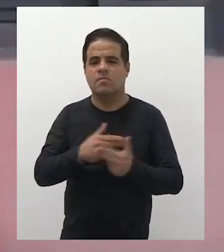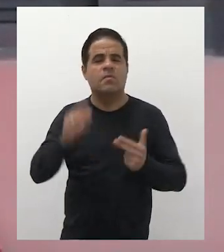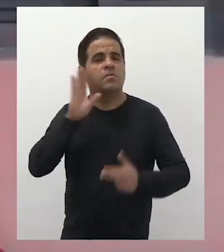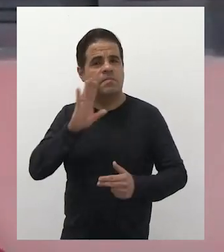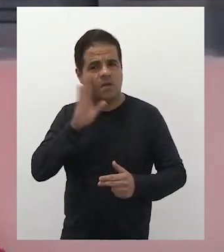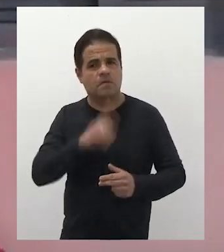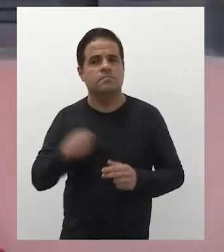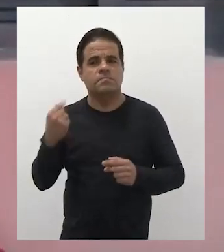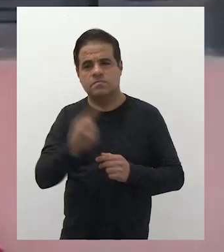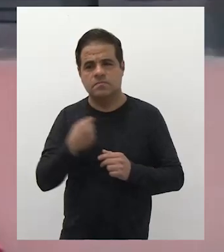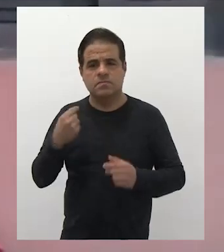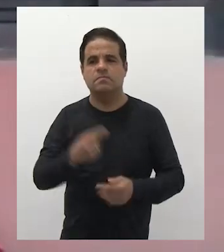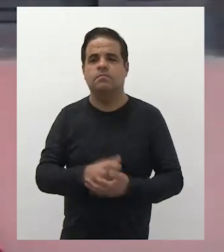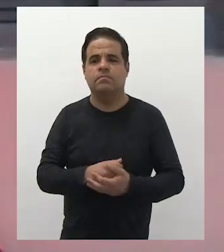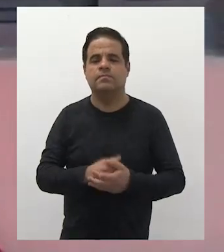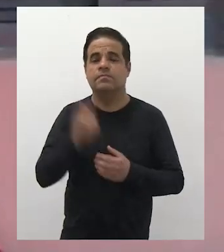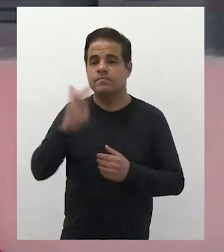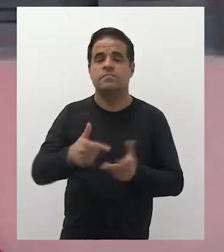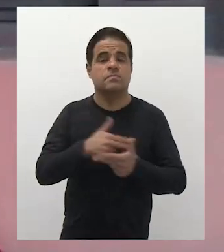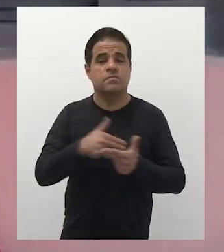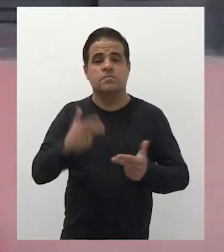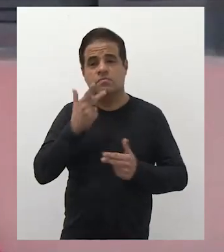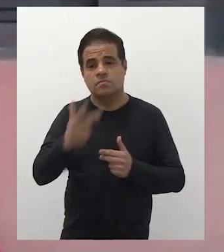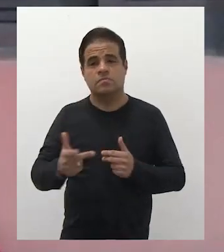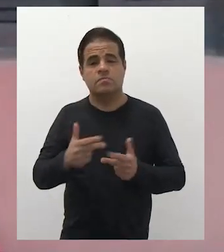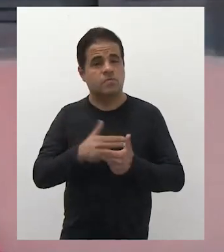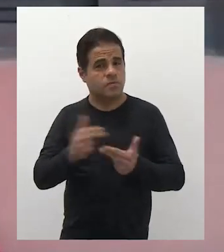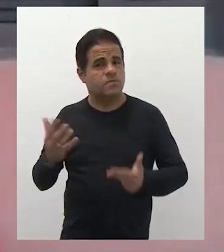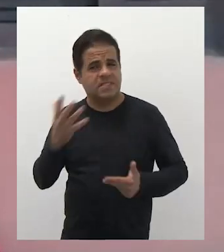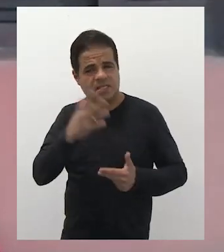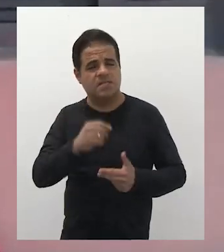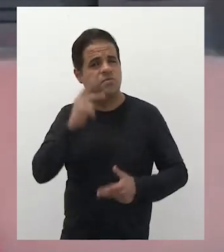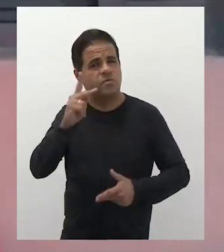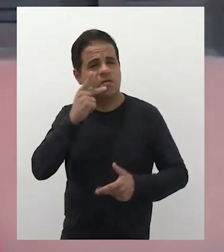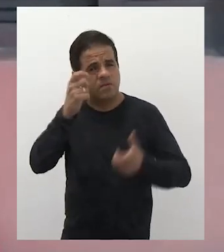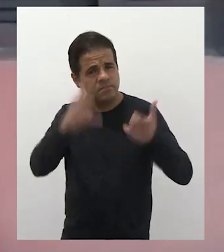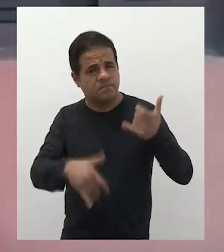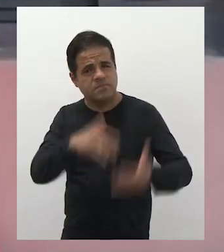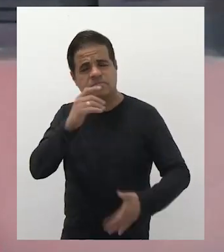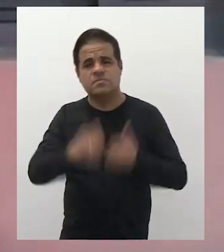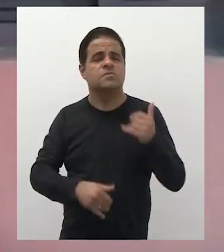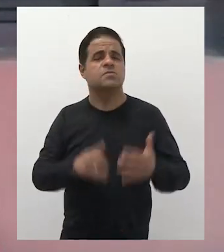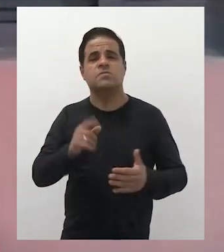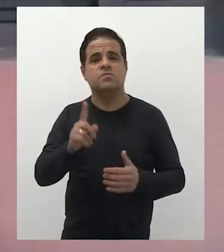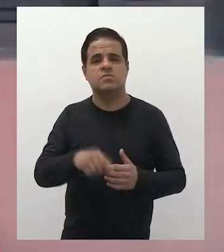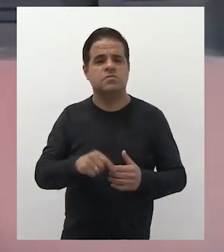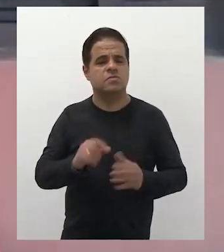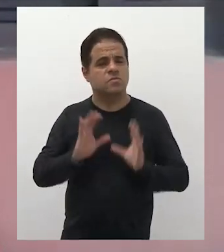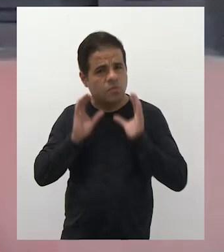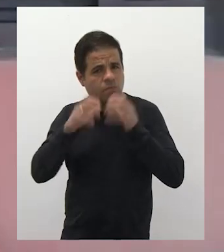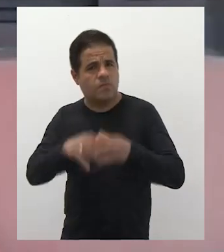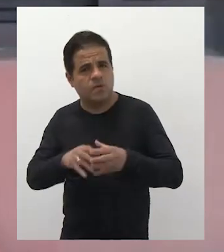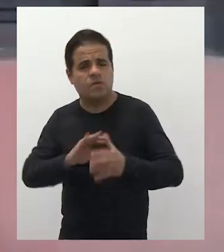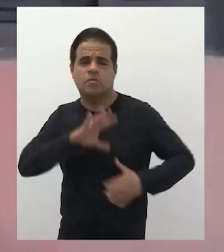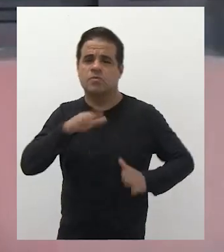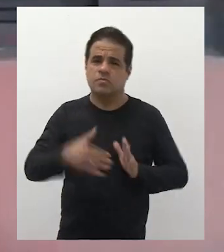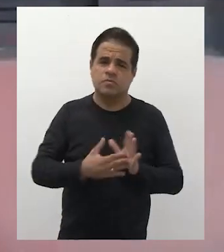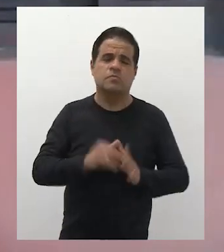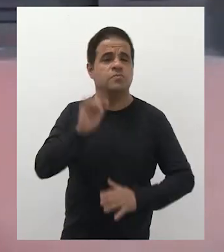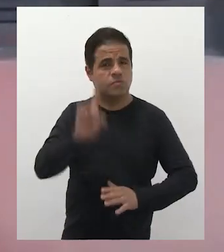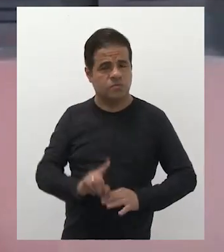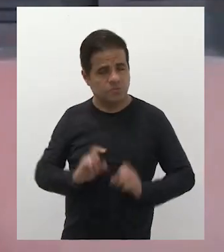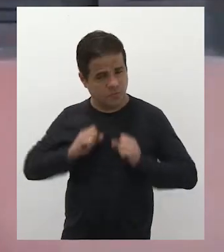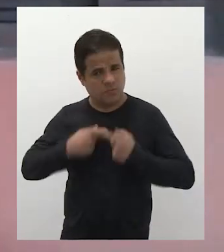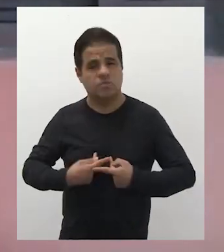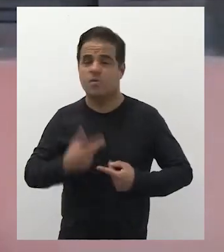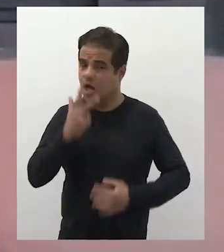nós. Outra coisa linda, essa sua fala sobre o ODS serem uma comunhão de todos os direitos humanos.